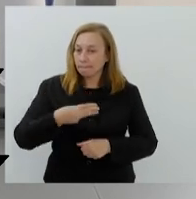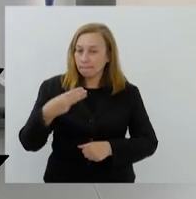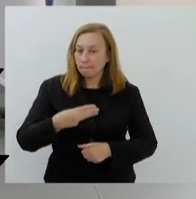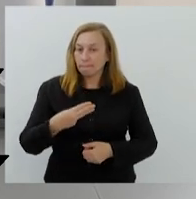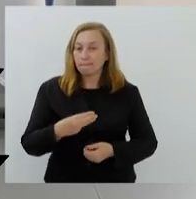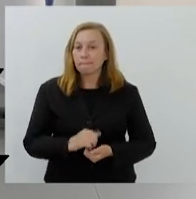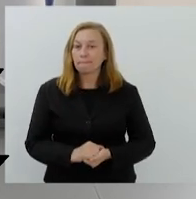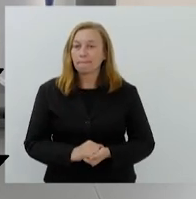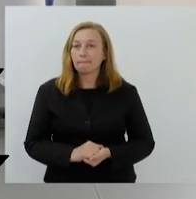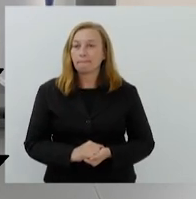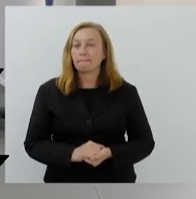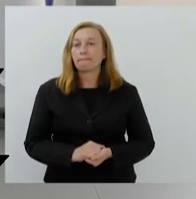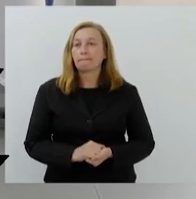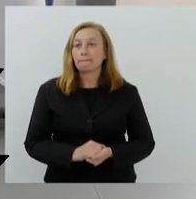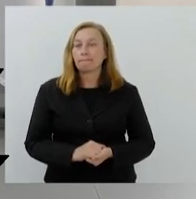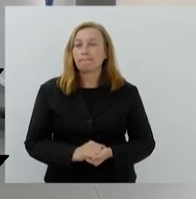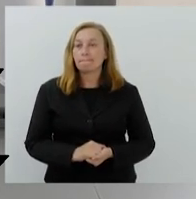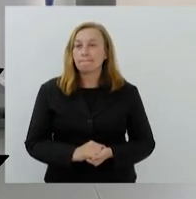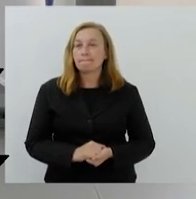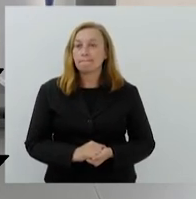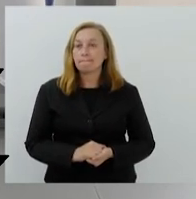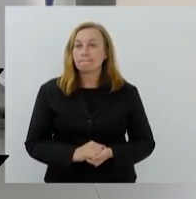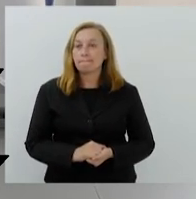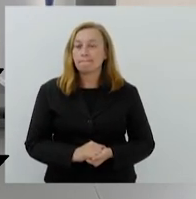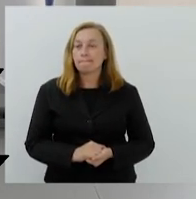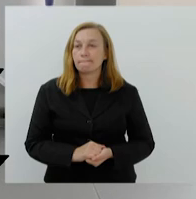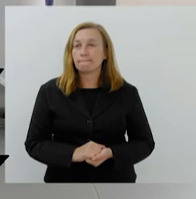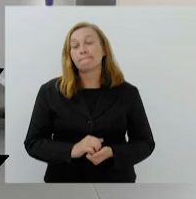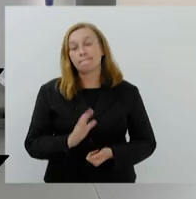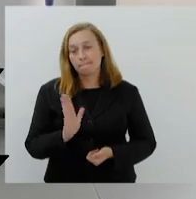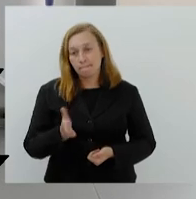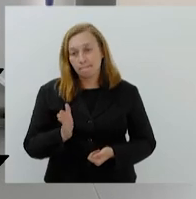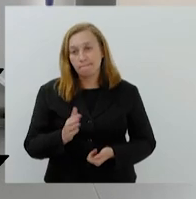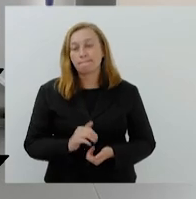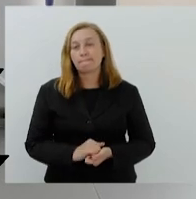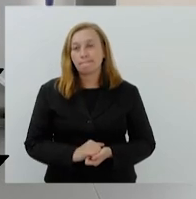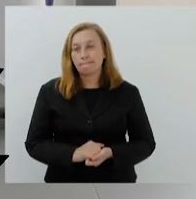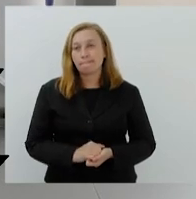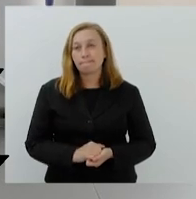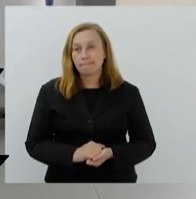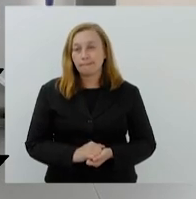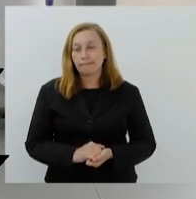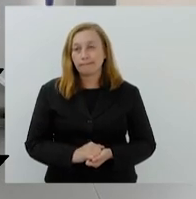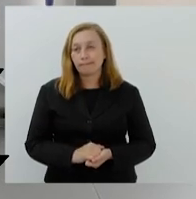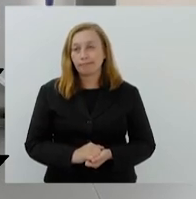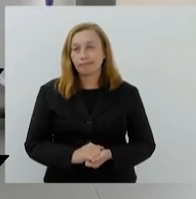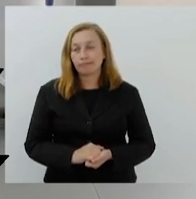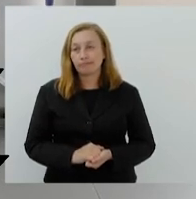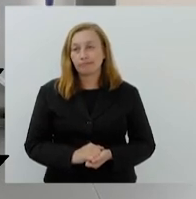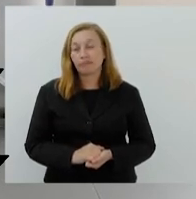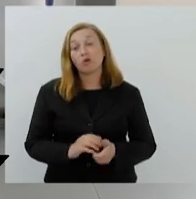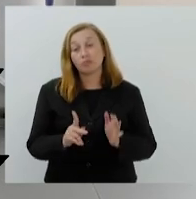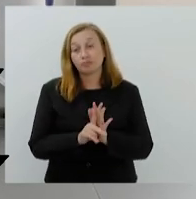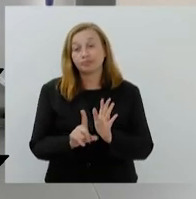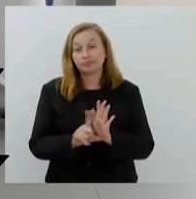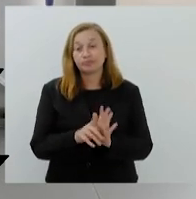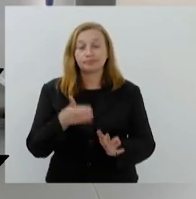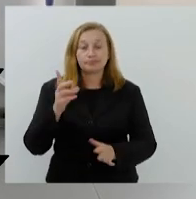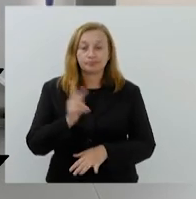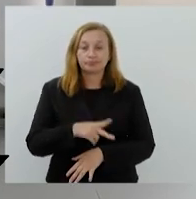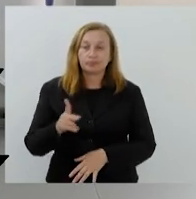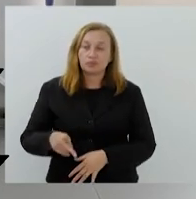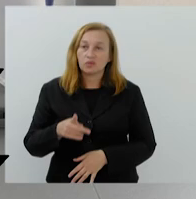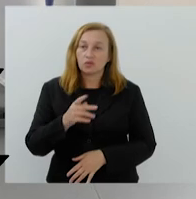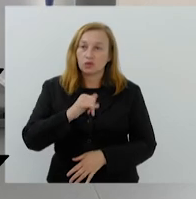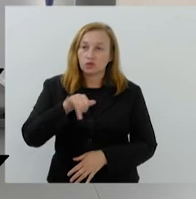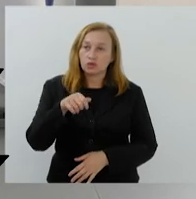da sobre deputação dos ostomia, de adequação e tudo mais. Embora o projeto de lei do professor Josemar,